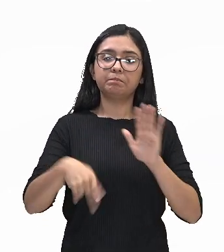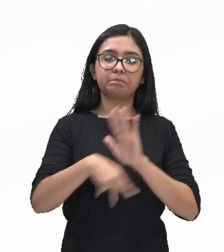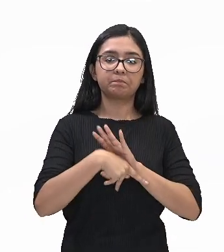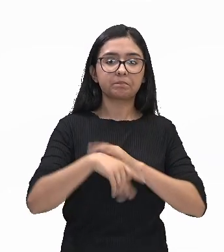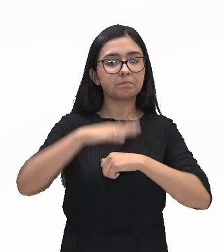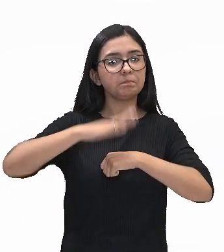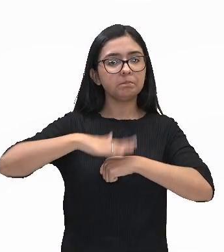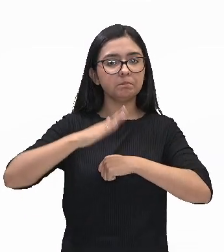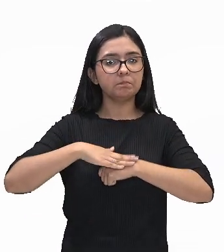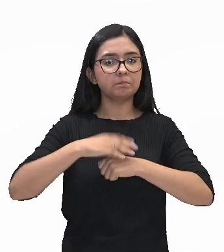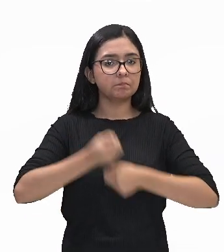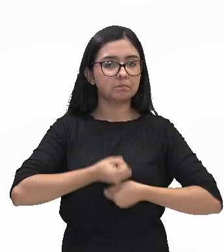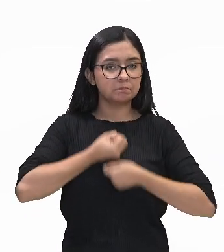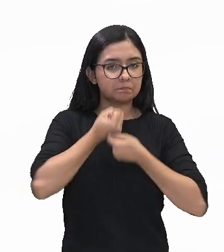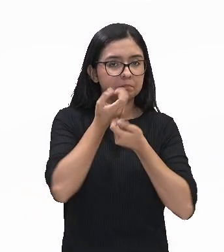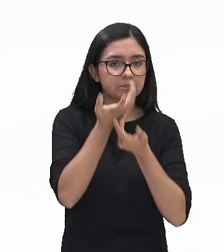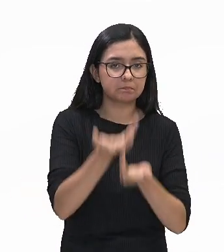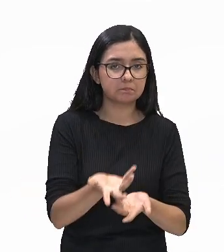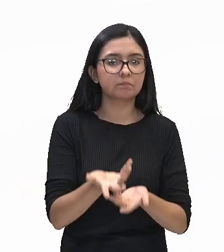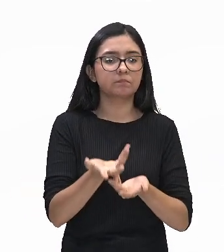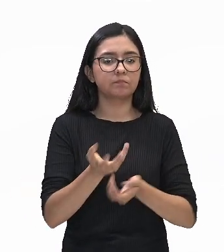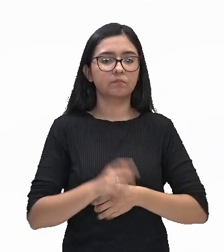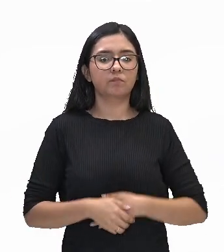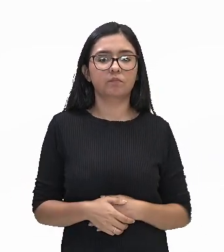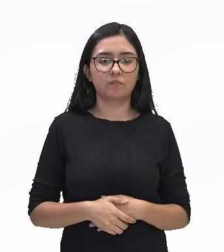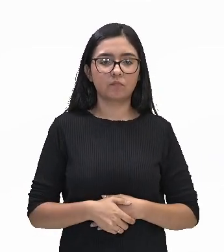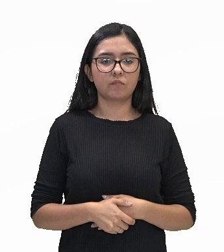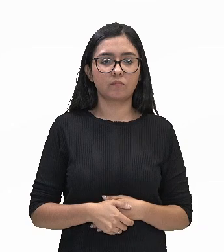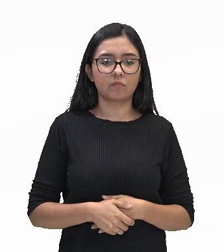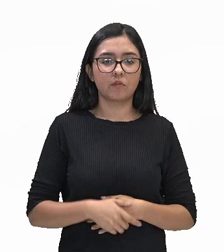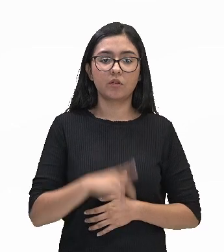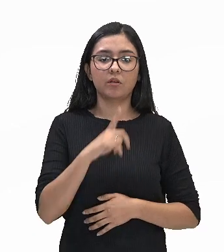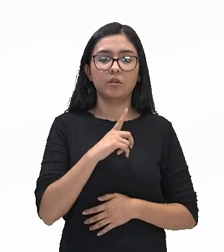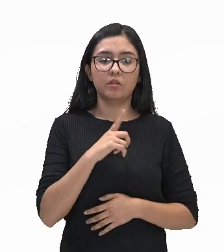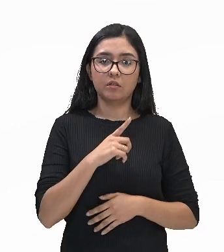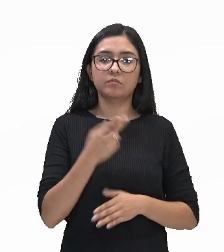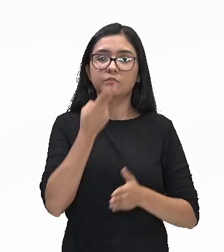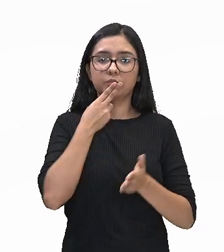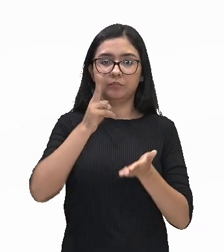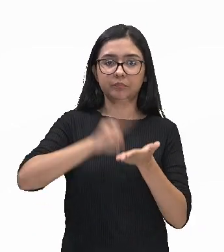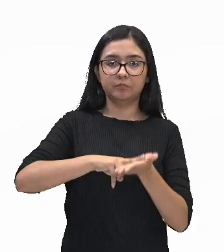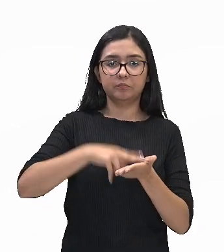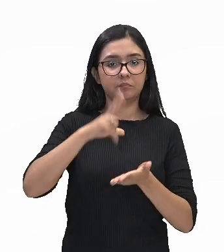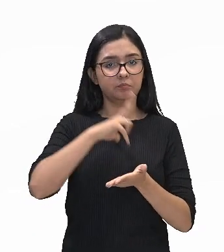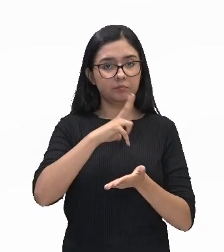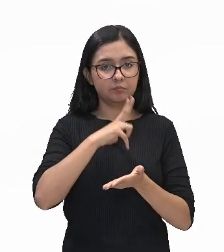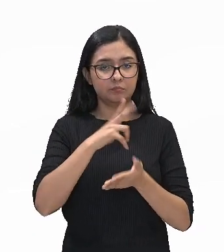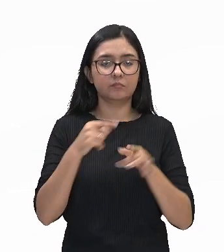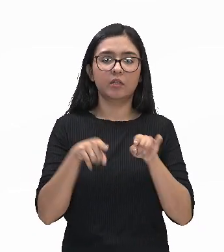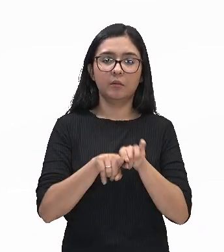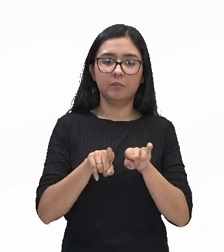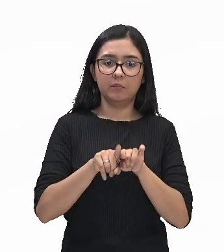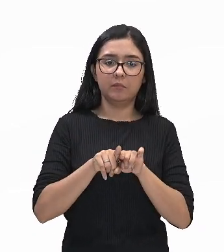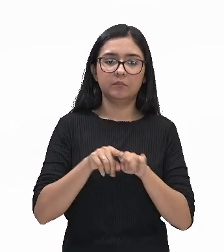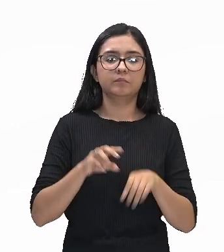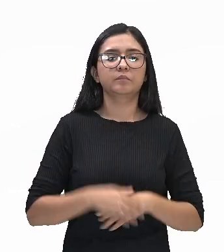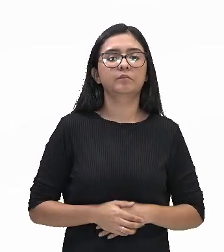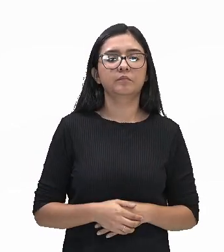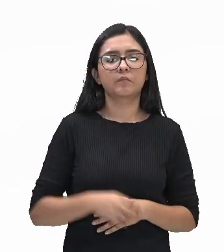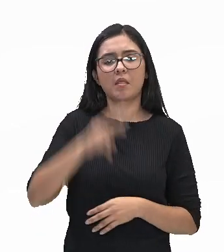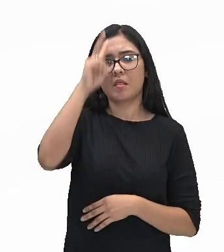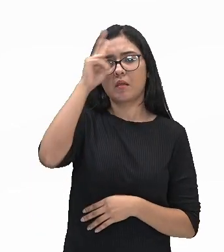está transmitindo esta mensagem. Então, nós temos nas cartas pessoais,